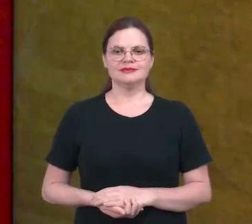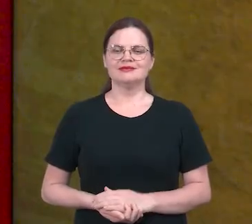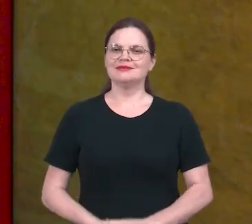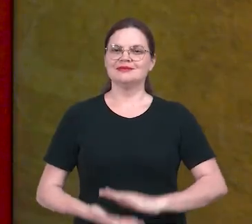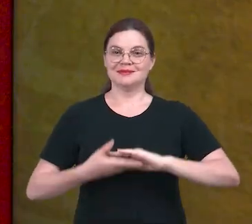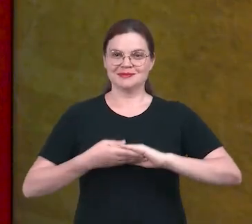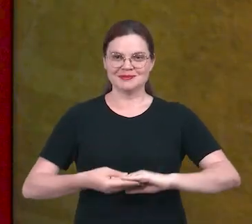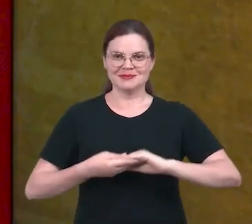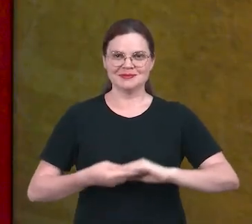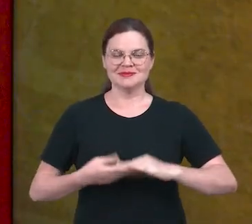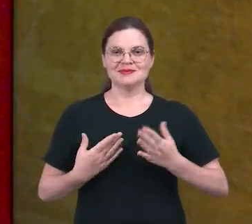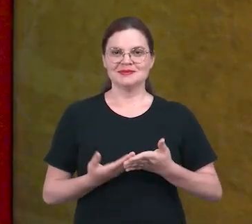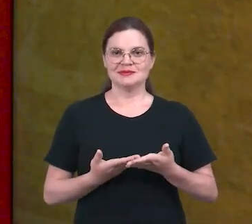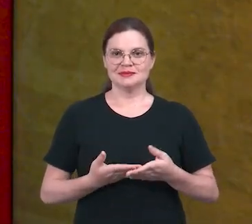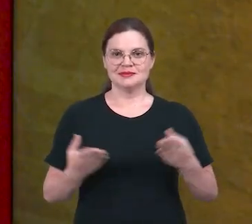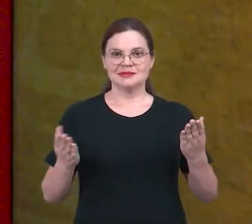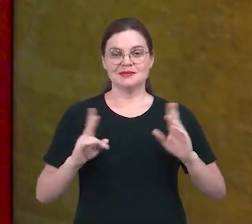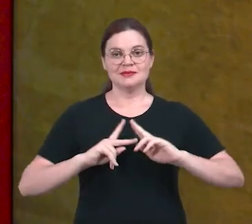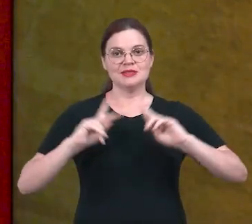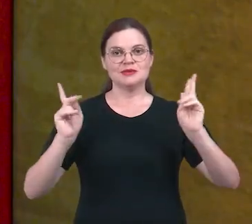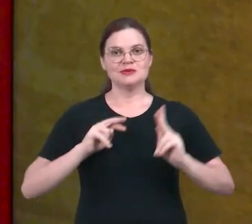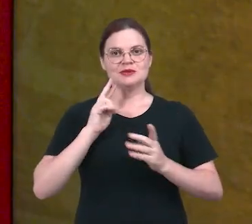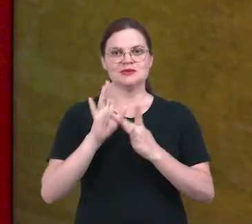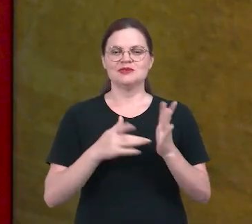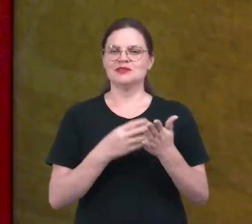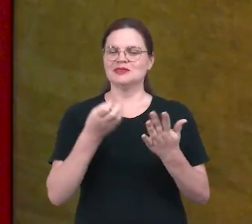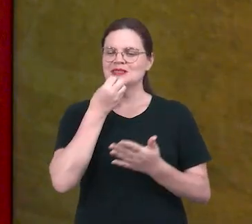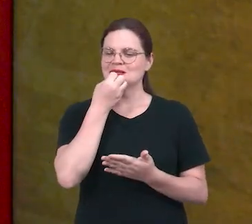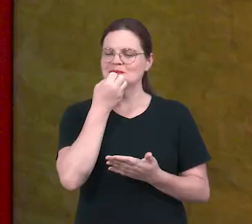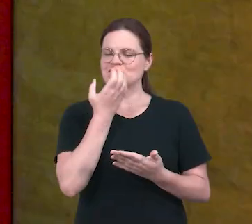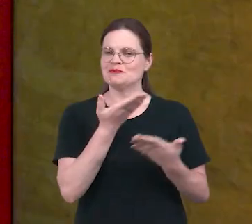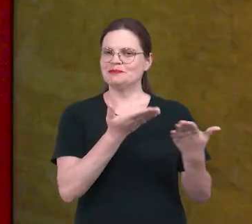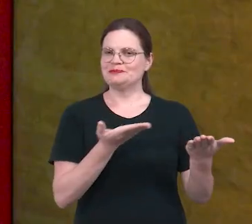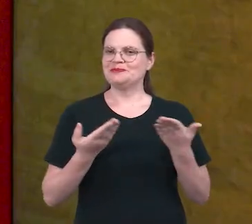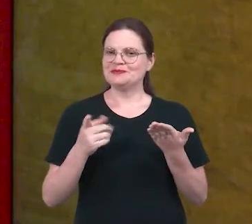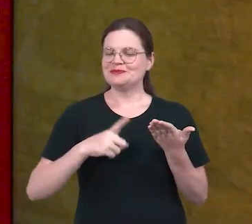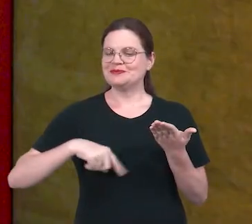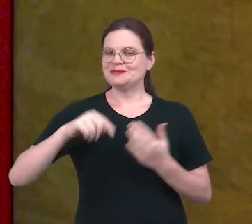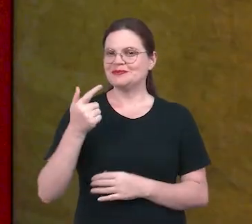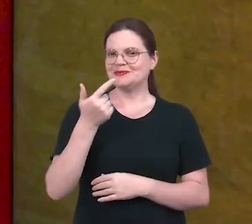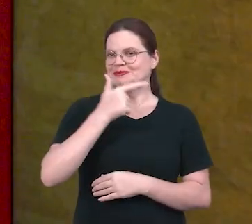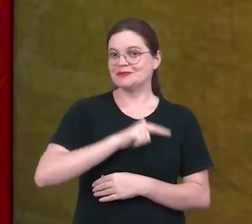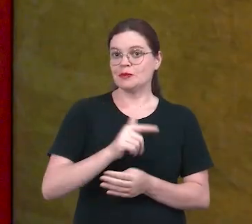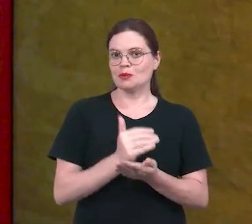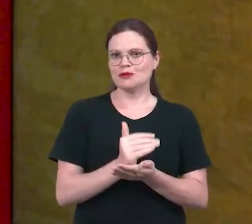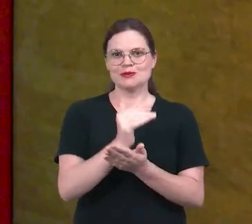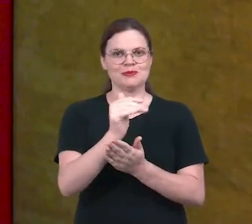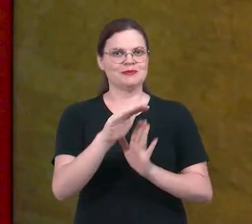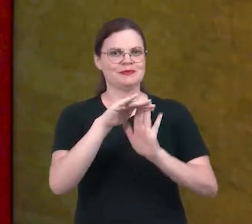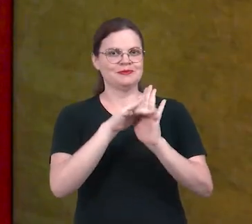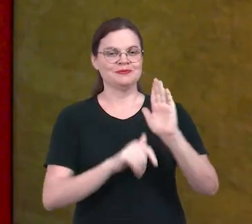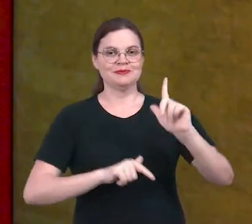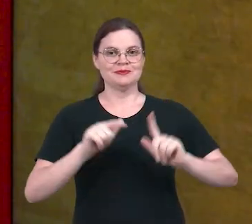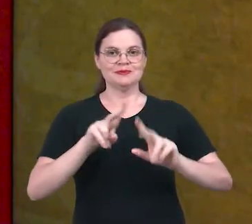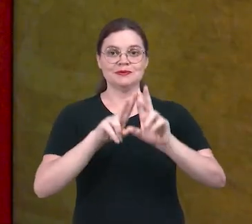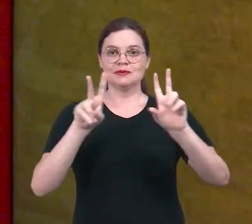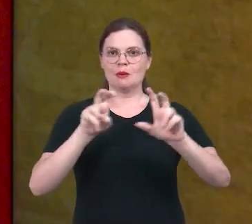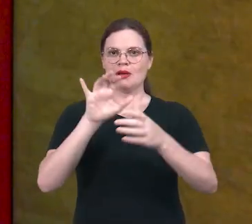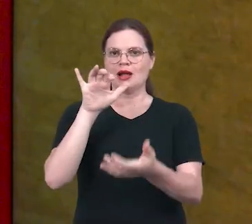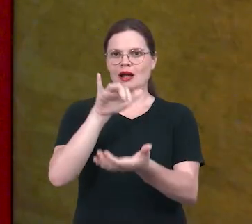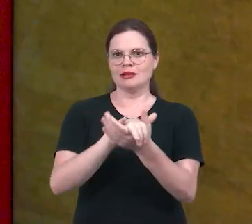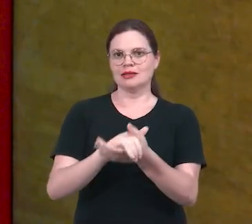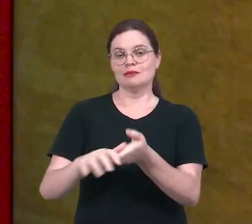A paz do Senhor Jesus, meus irmãos, que bom tê-los aqui mais uma vez. Estamos iniciando mais uma edição do nosso